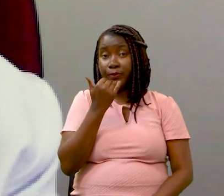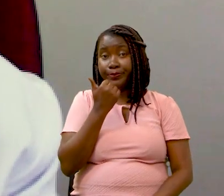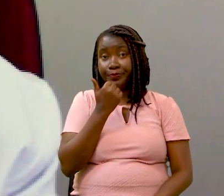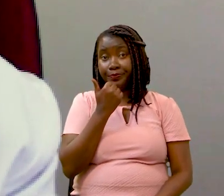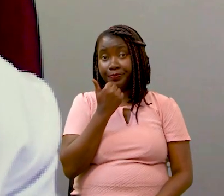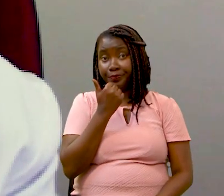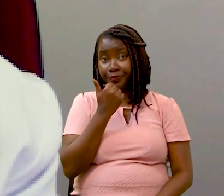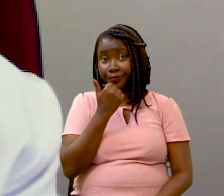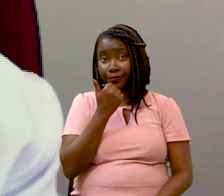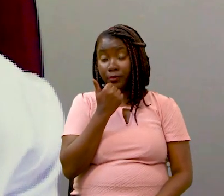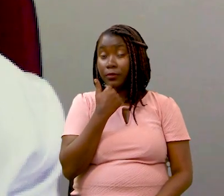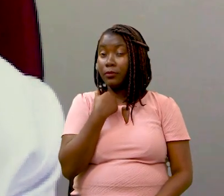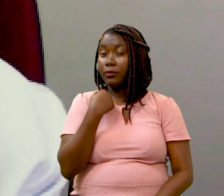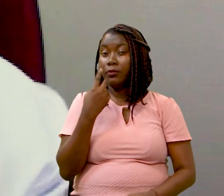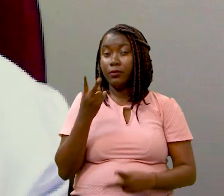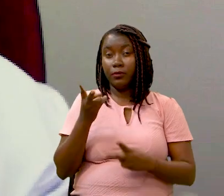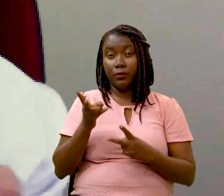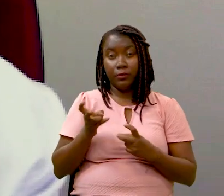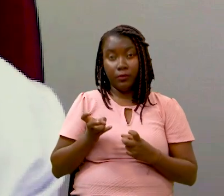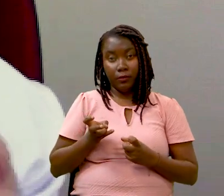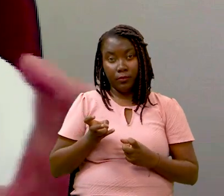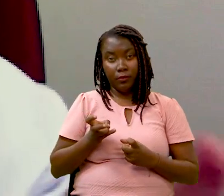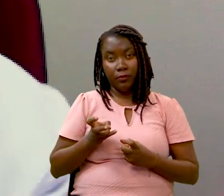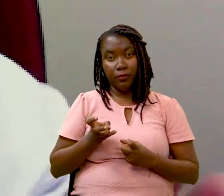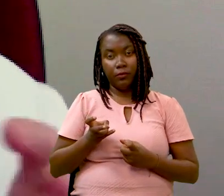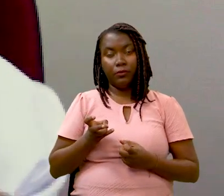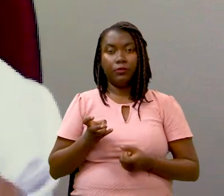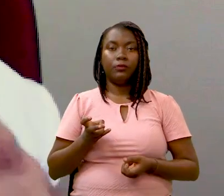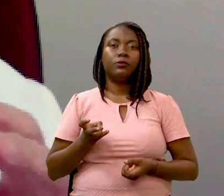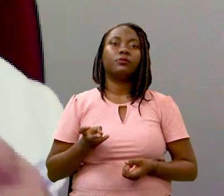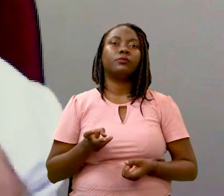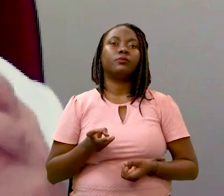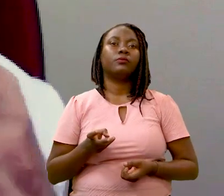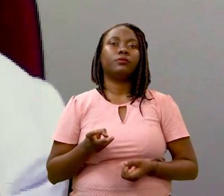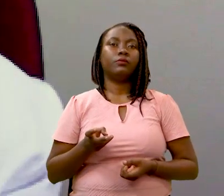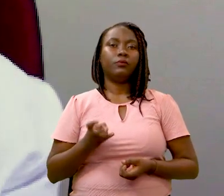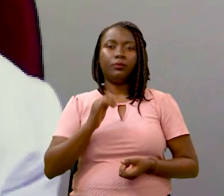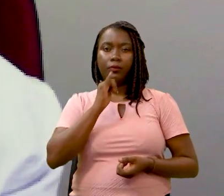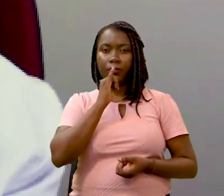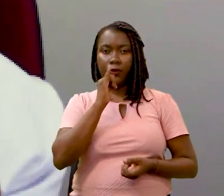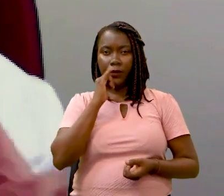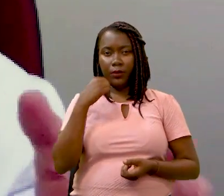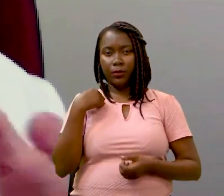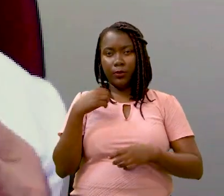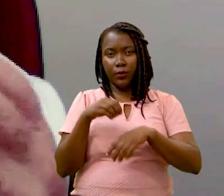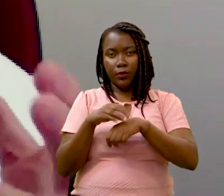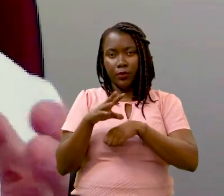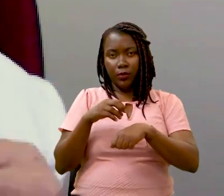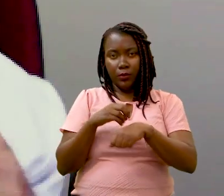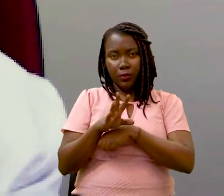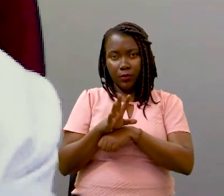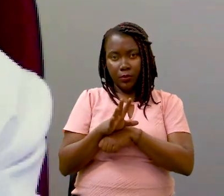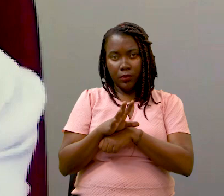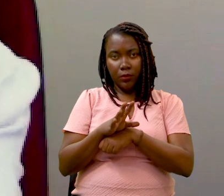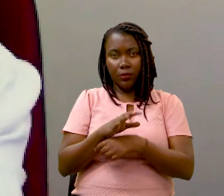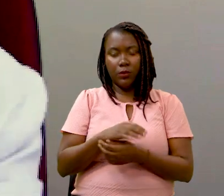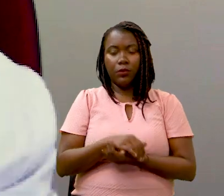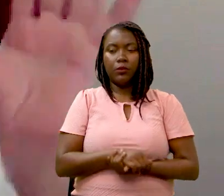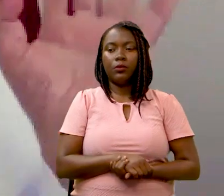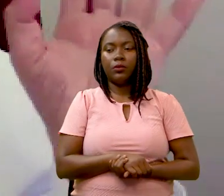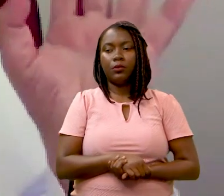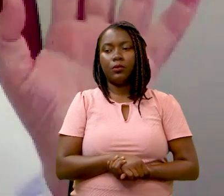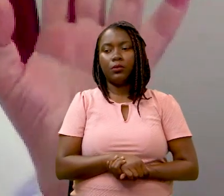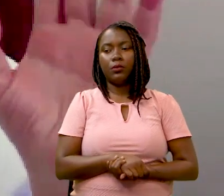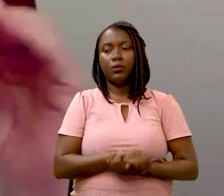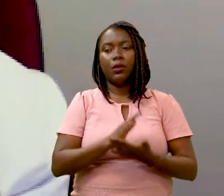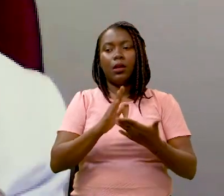alimentação sadia, ele deve perceber o que faz mal, aqueles exemplos que eu citei, né? Será que se o vinho